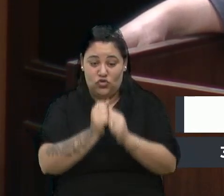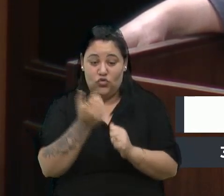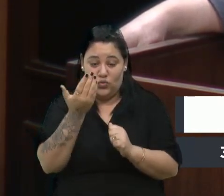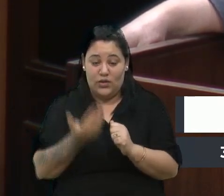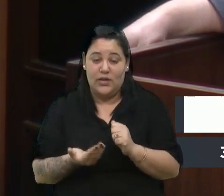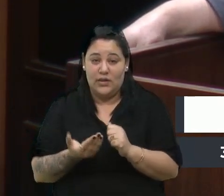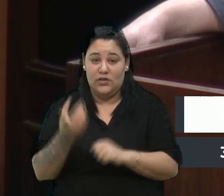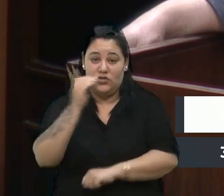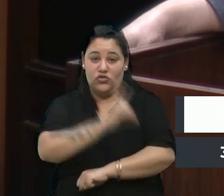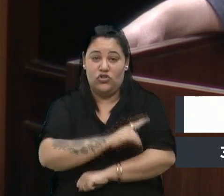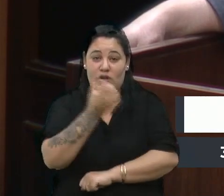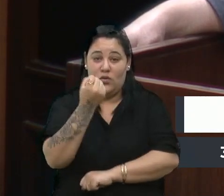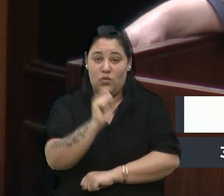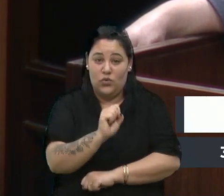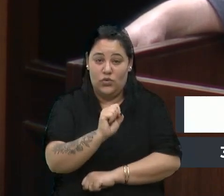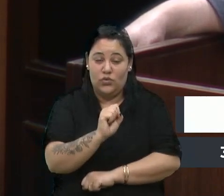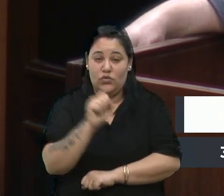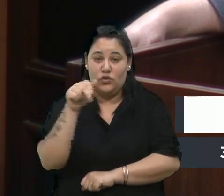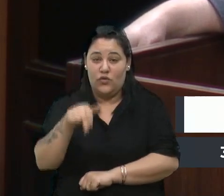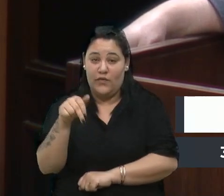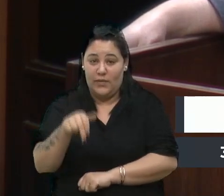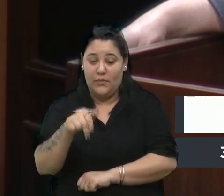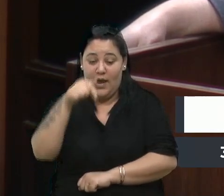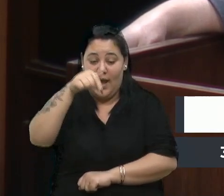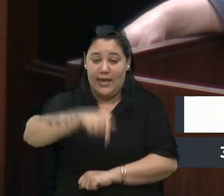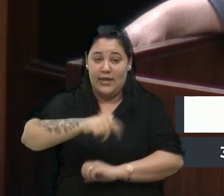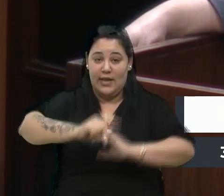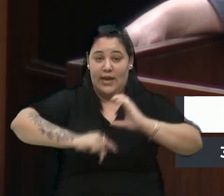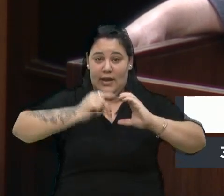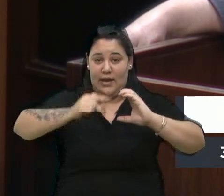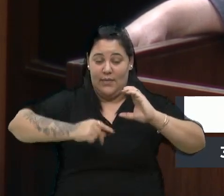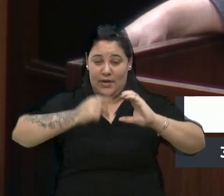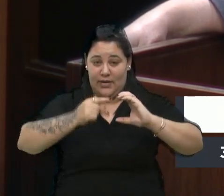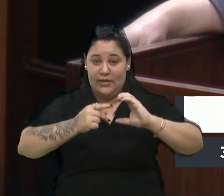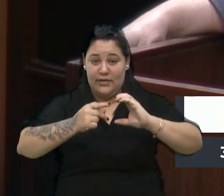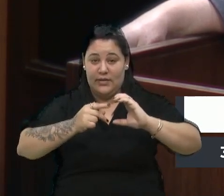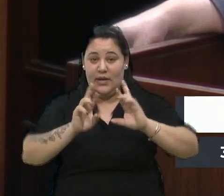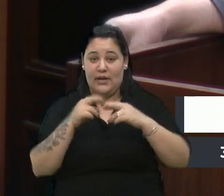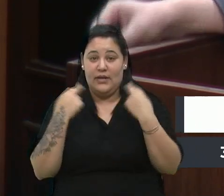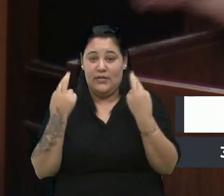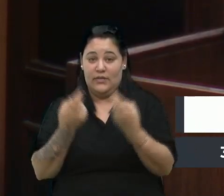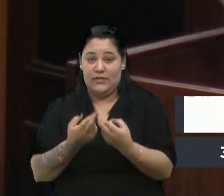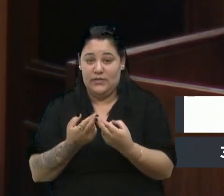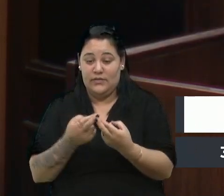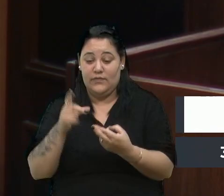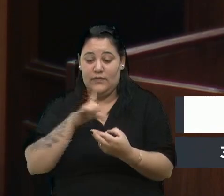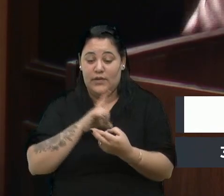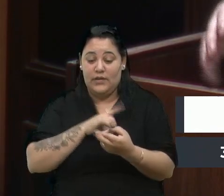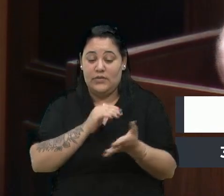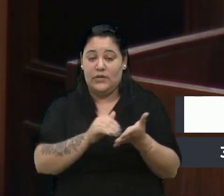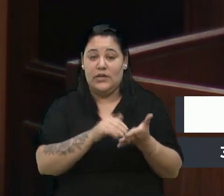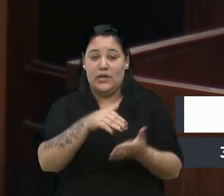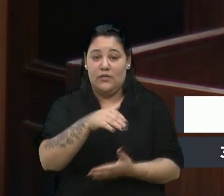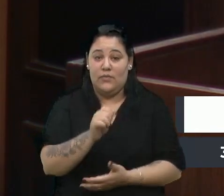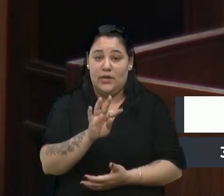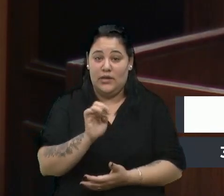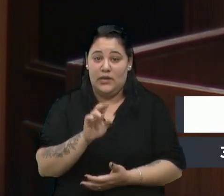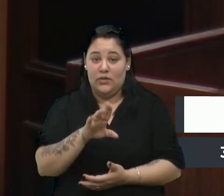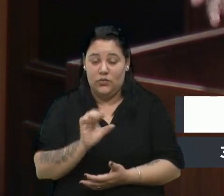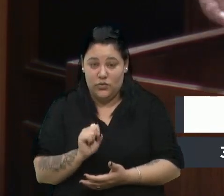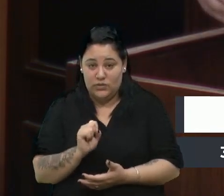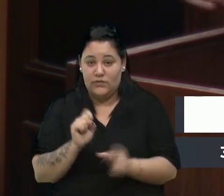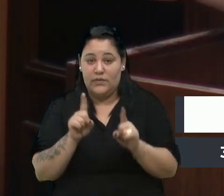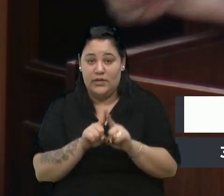vai ser dia 8/11, né, aqui nesta casa, a reunião onde vai ter o secretário Matheus, vai ter o pessoal